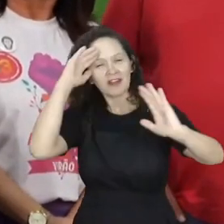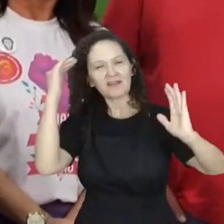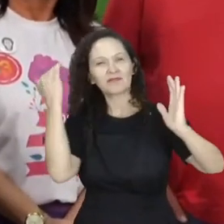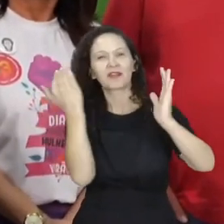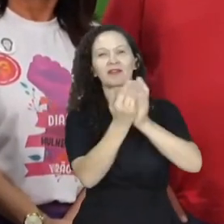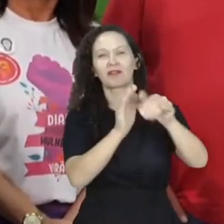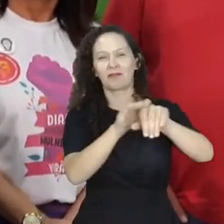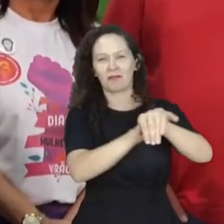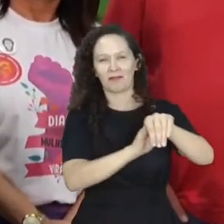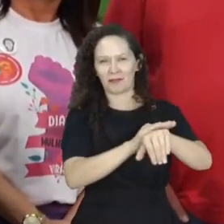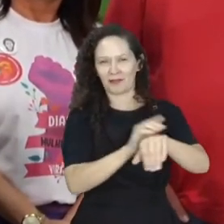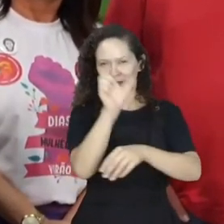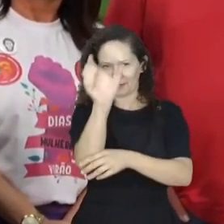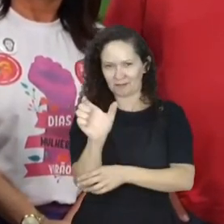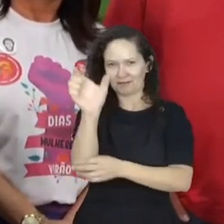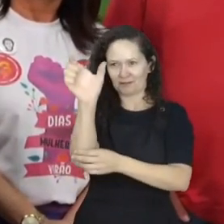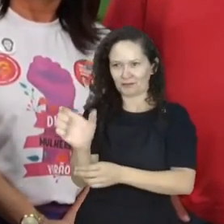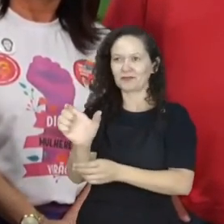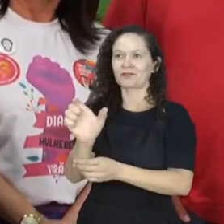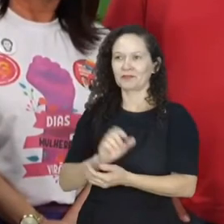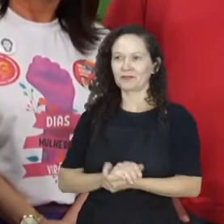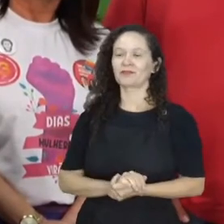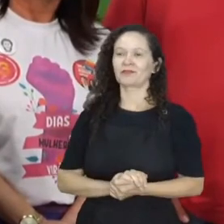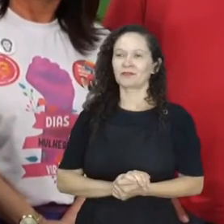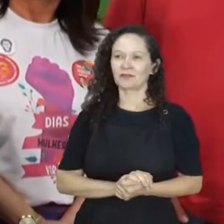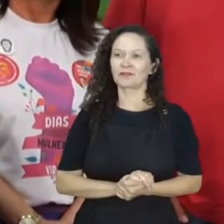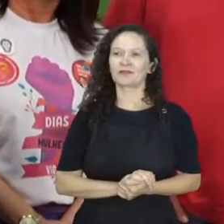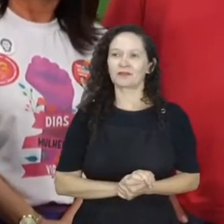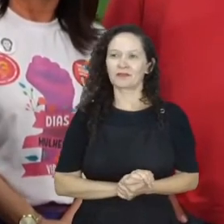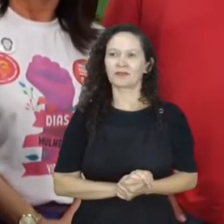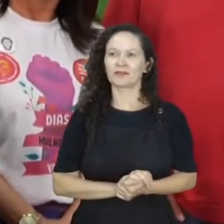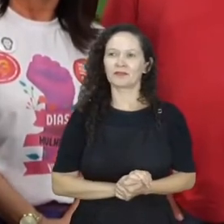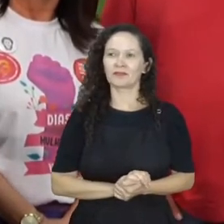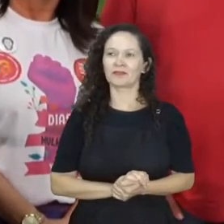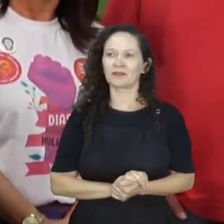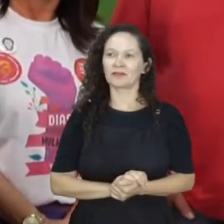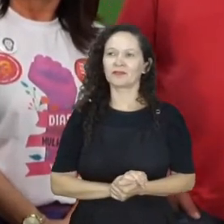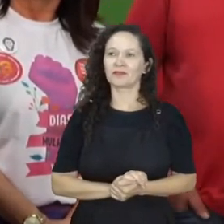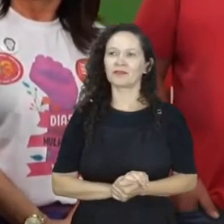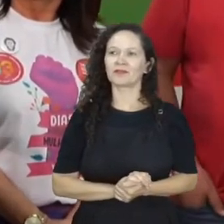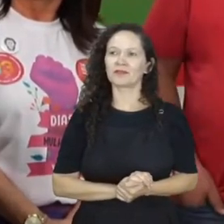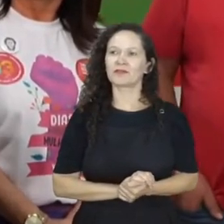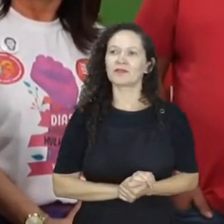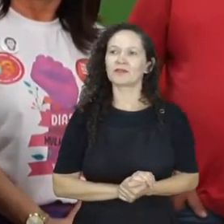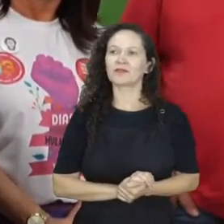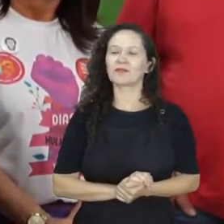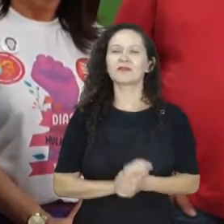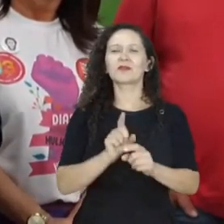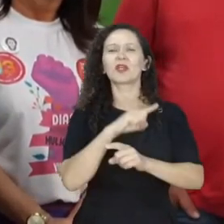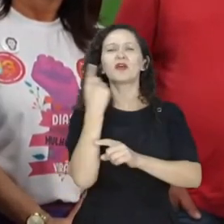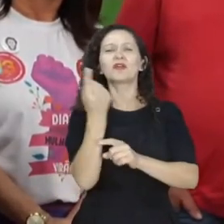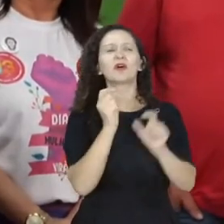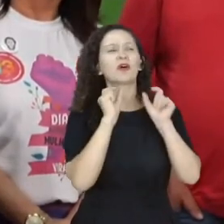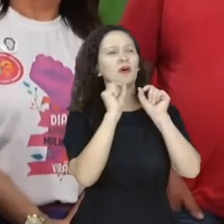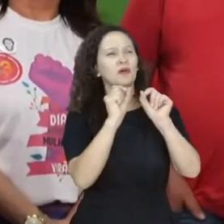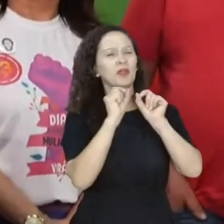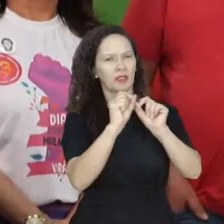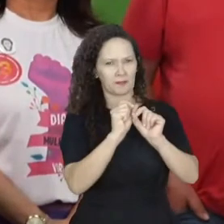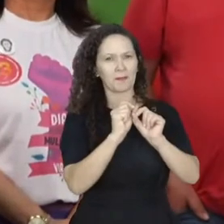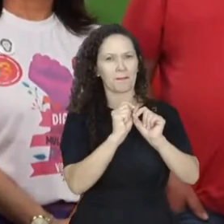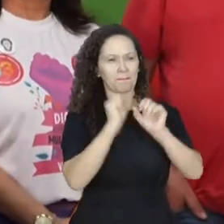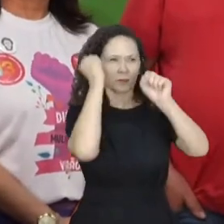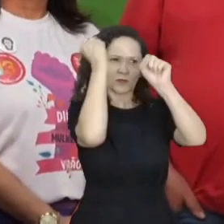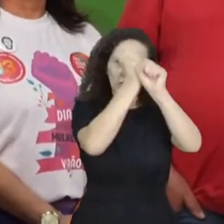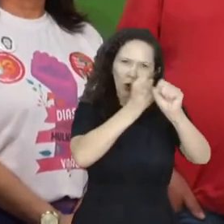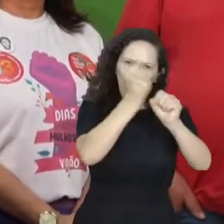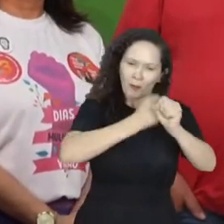com as pessoas. E vai ser assim esses 20 dias. Nós vamos começar a mostrar o que, que nós vamos fazer. A quantidade de obra